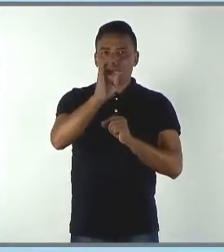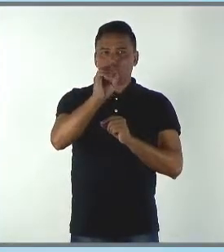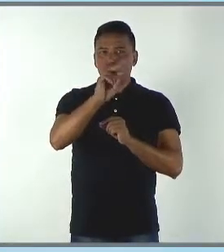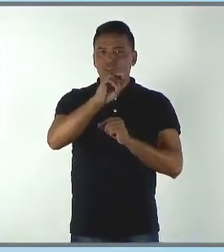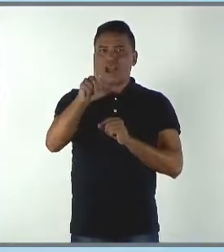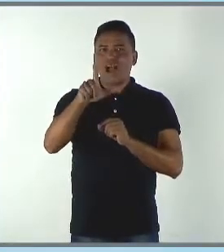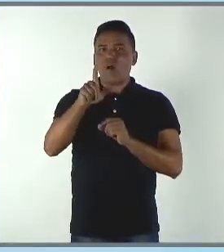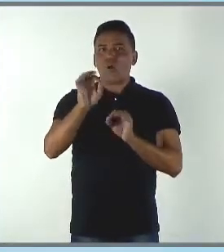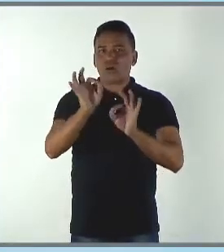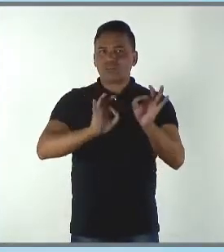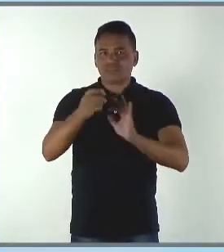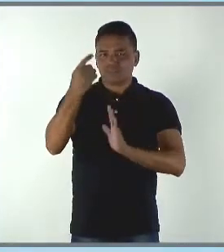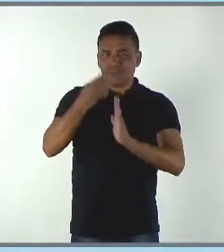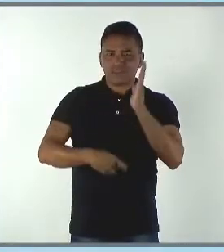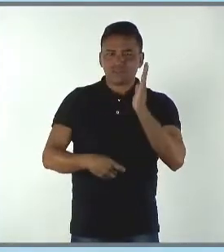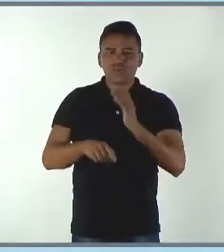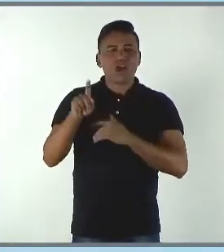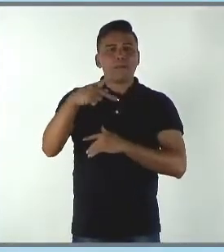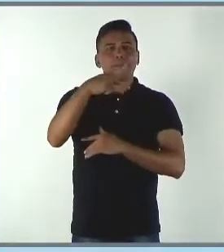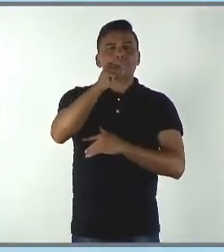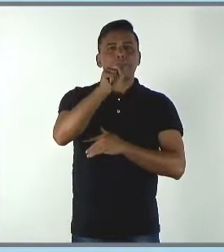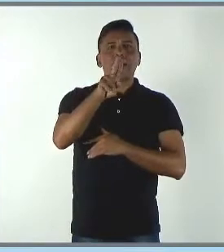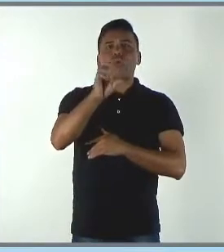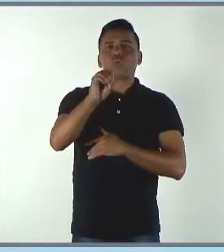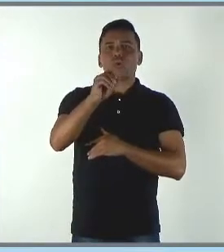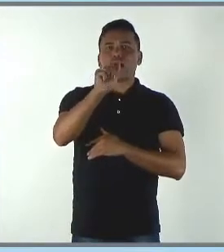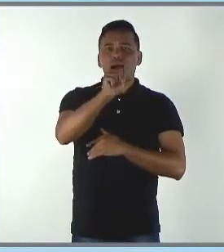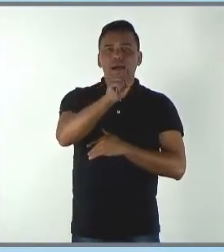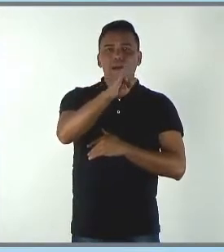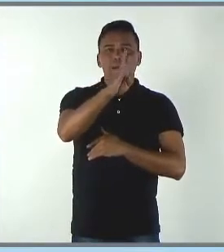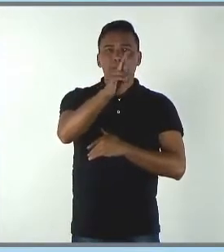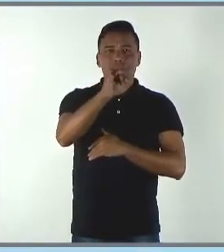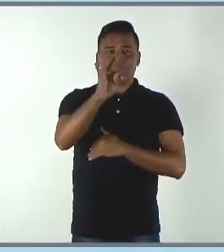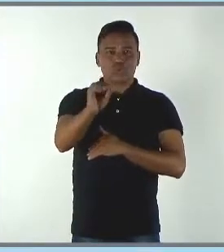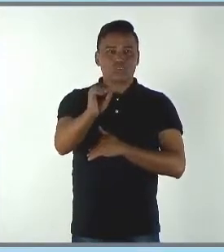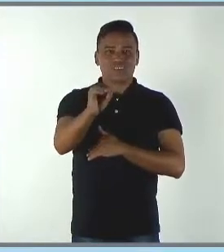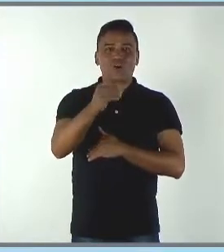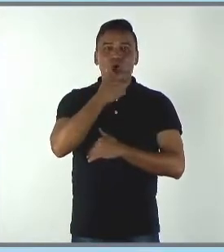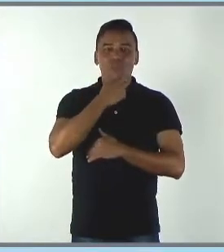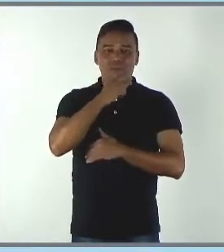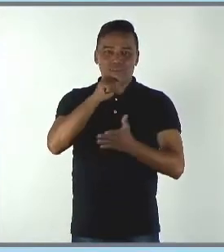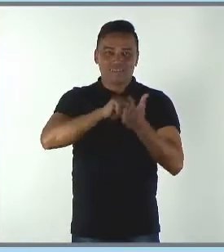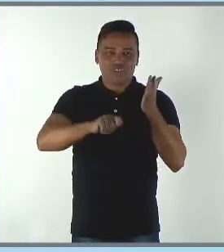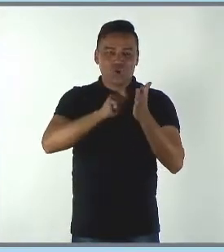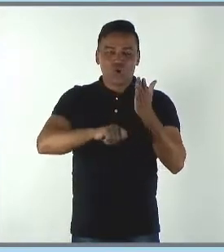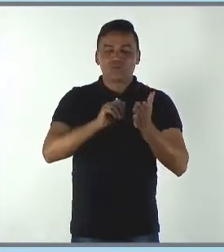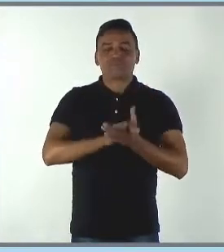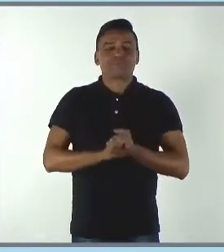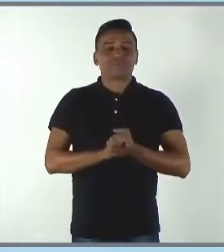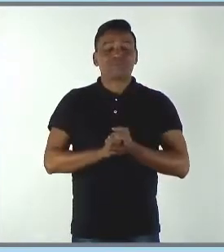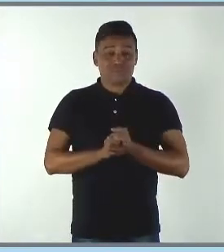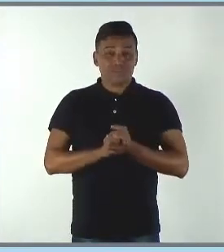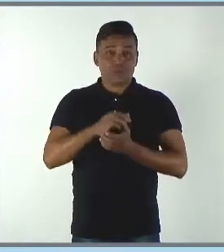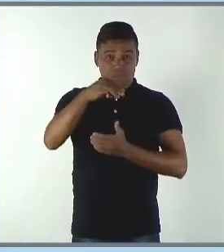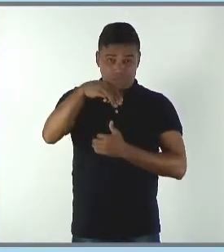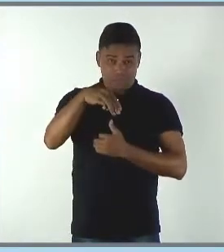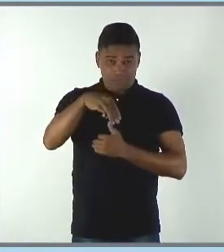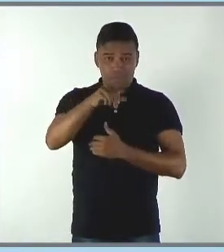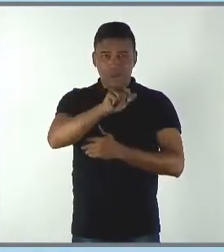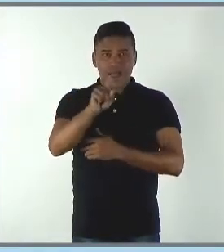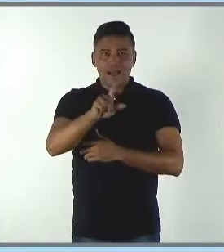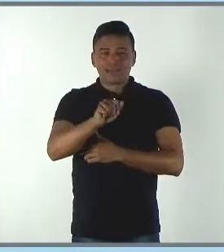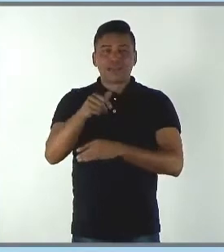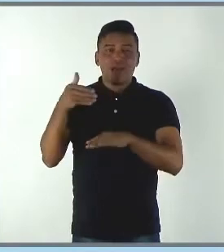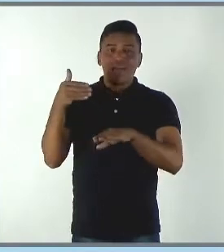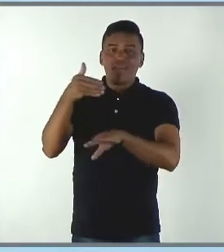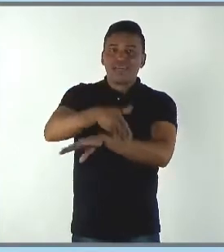Brito. Tá? Ela é herdeira em que sentido? Ela entra num campo de produção,